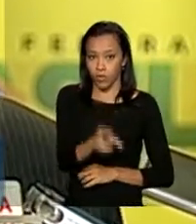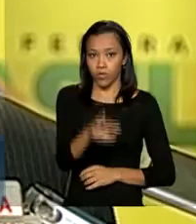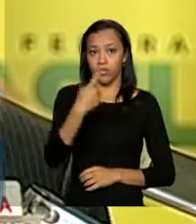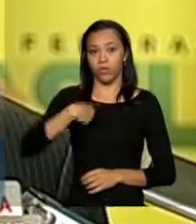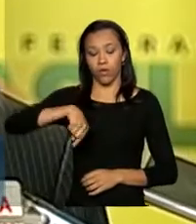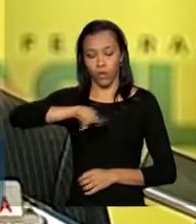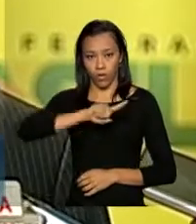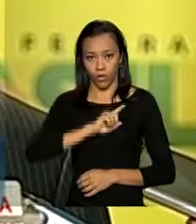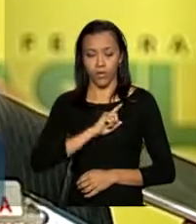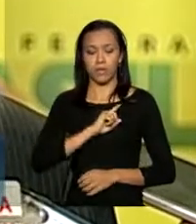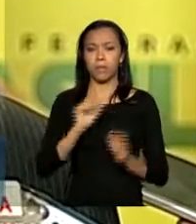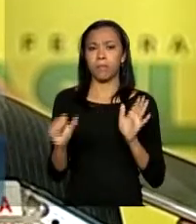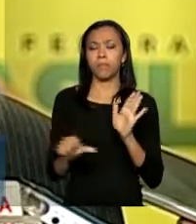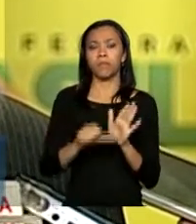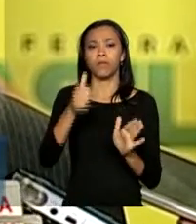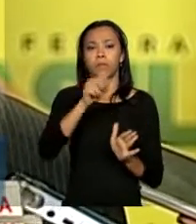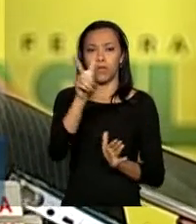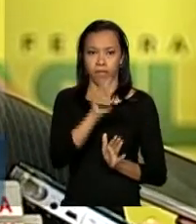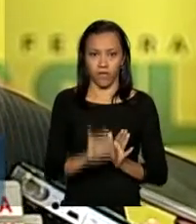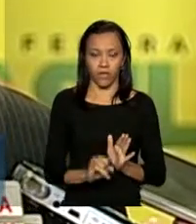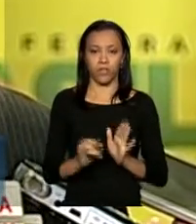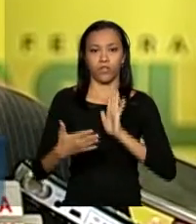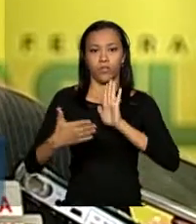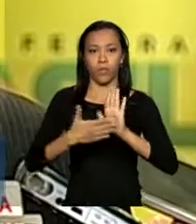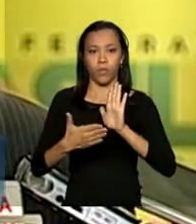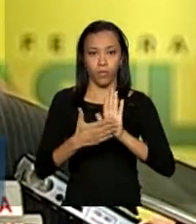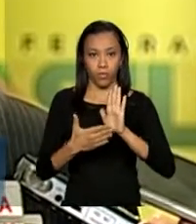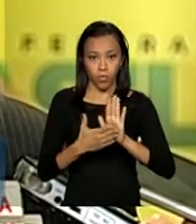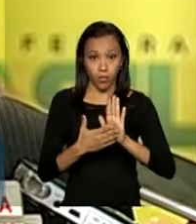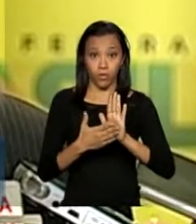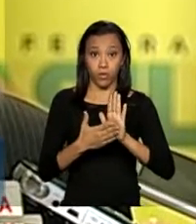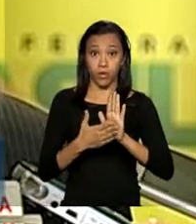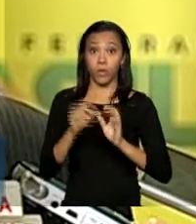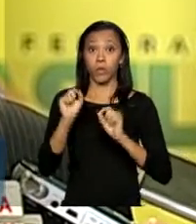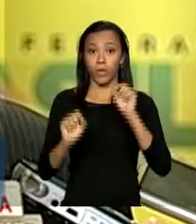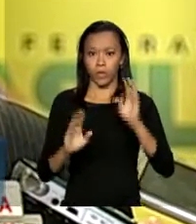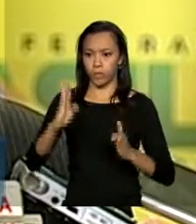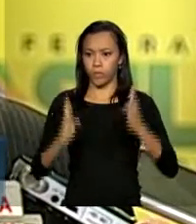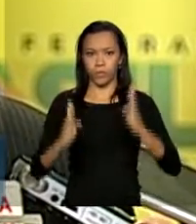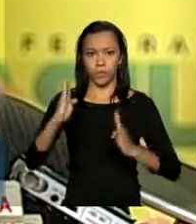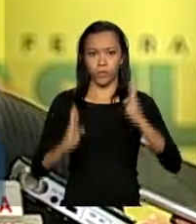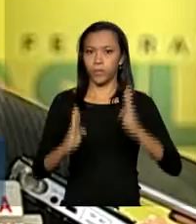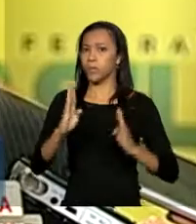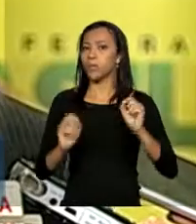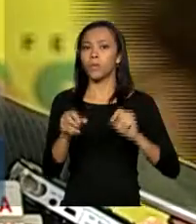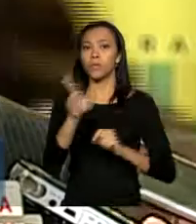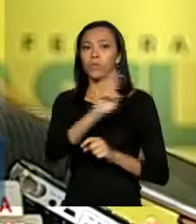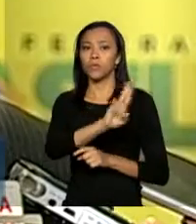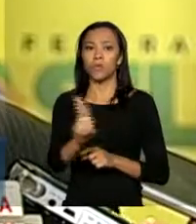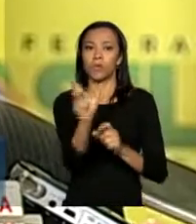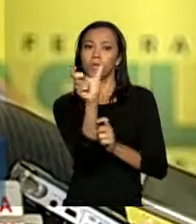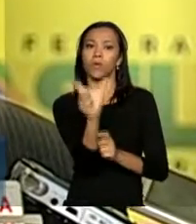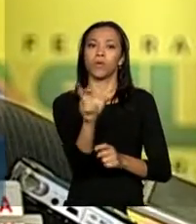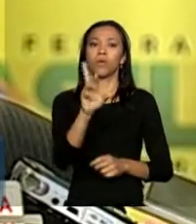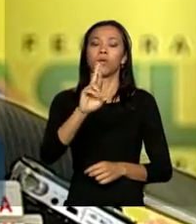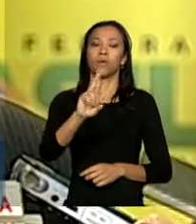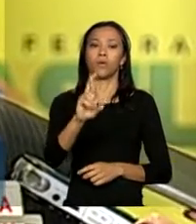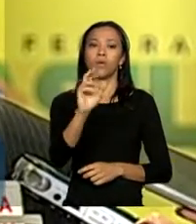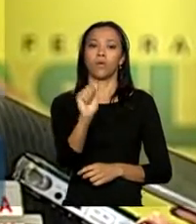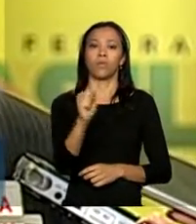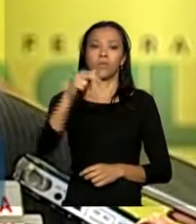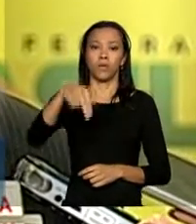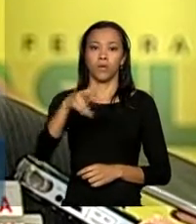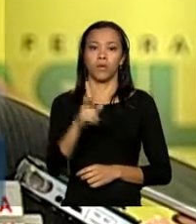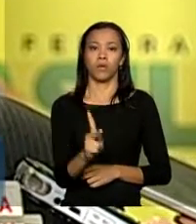primeira vez a ideia de propor rankings alternativos aos óbvios. O óbvio é você pegar a planilha